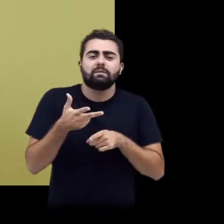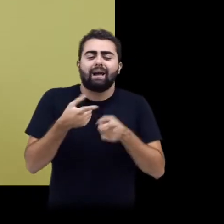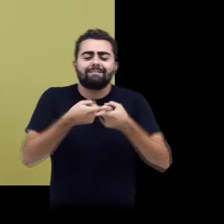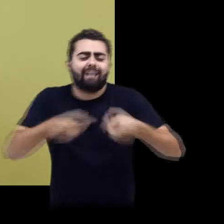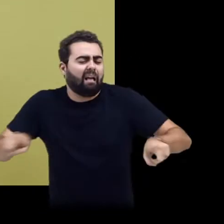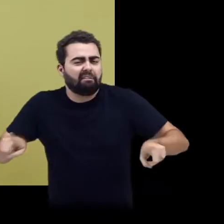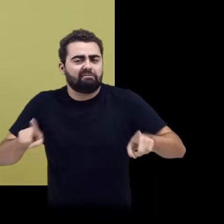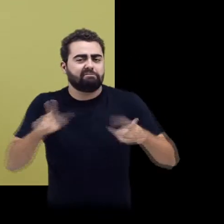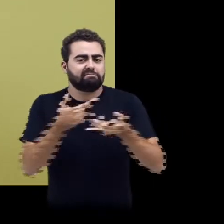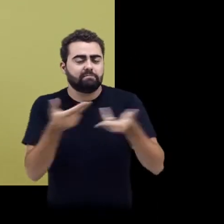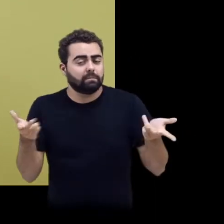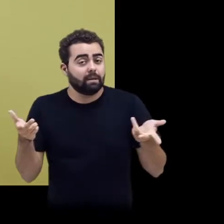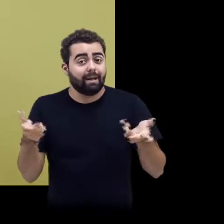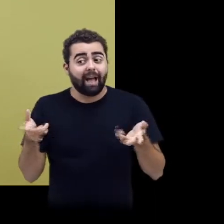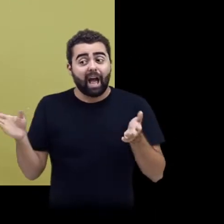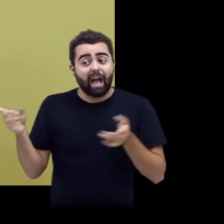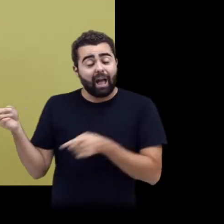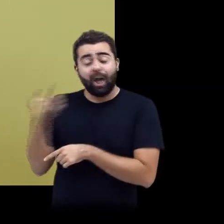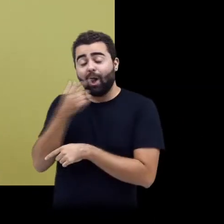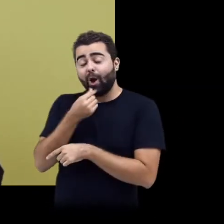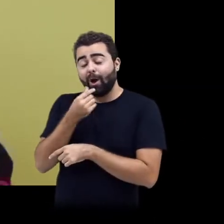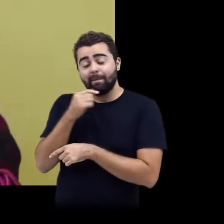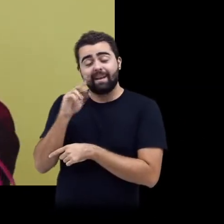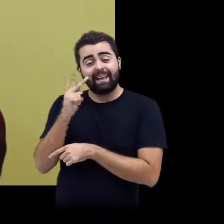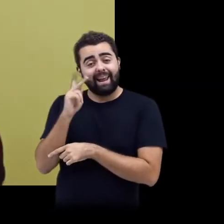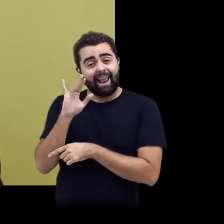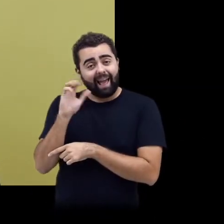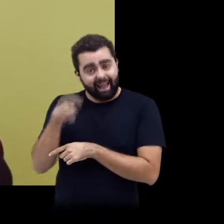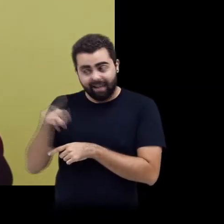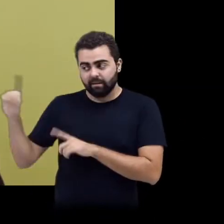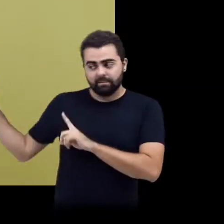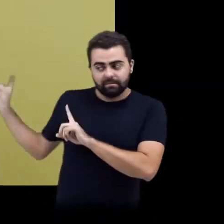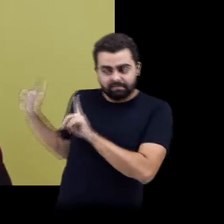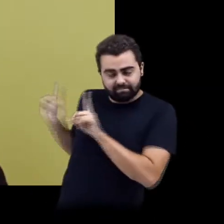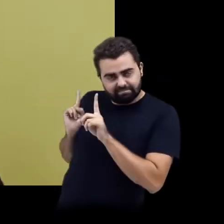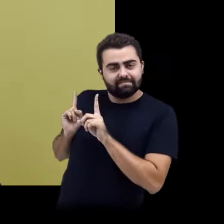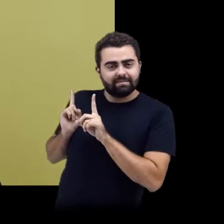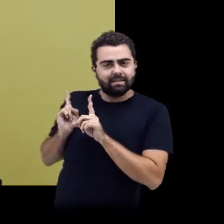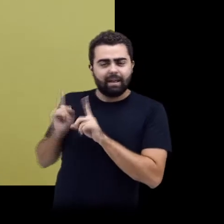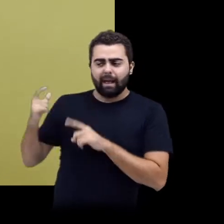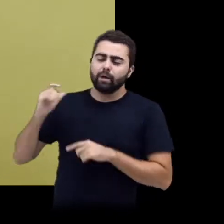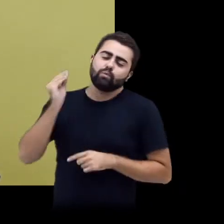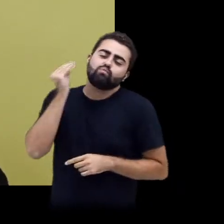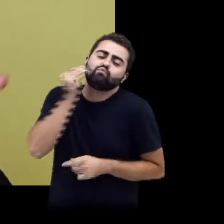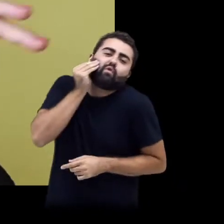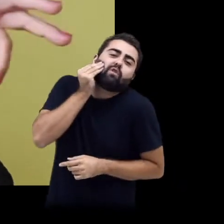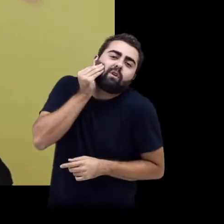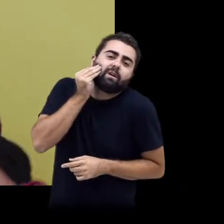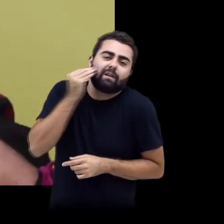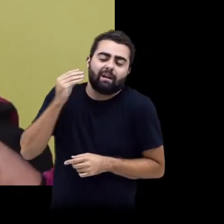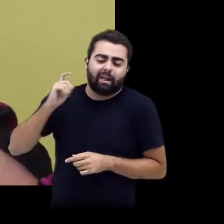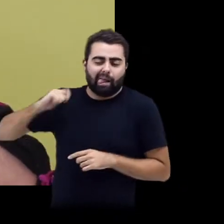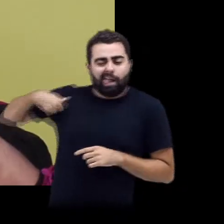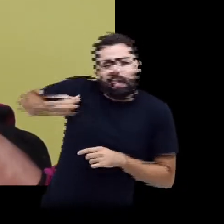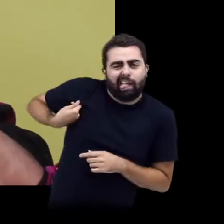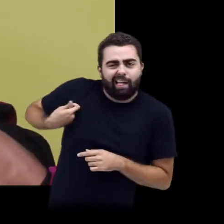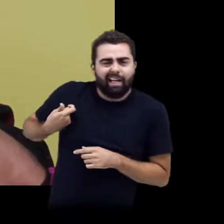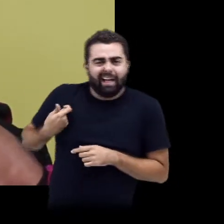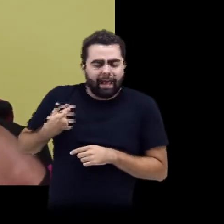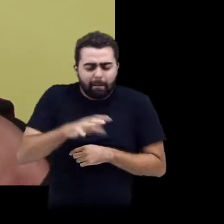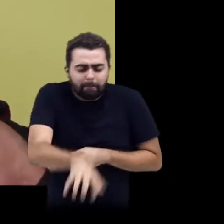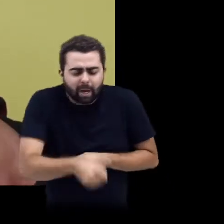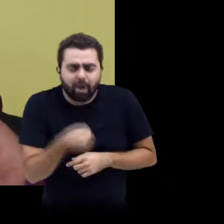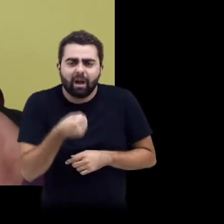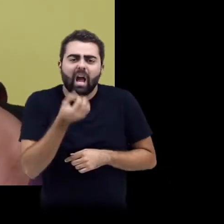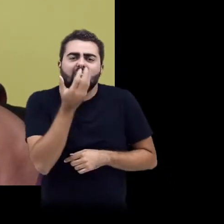Aí ele chegou assim por trás de mim, né? Me deu um beijo, beliscou, tirou um pedaço de um assado lá na fatia, comeu, chegou